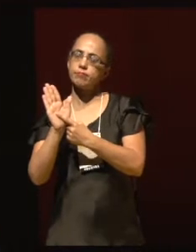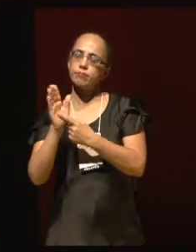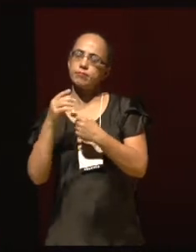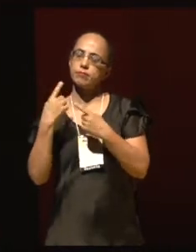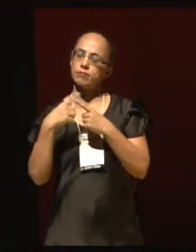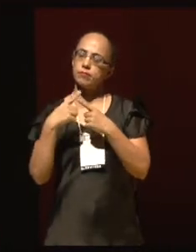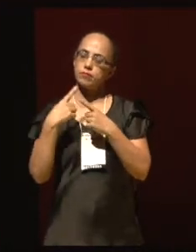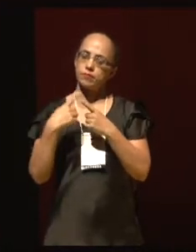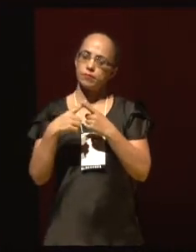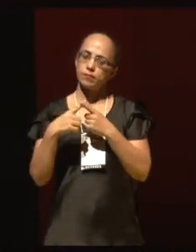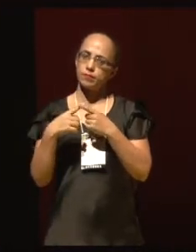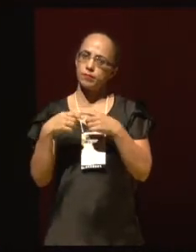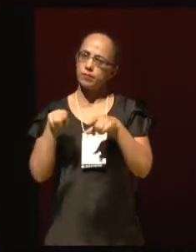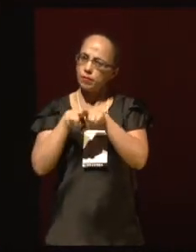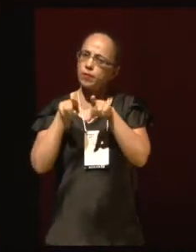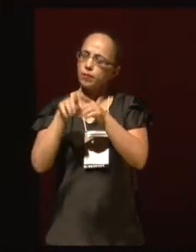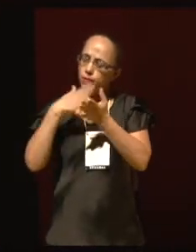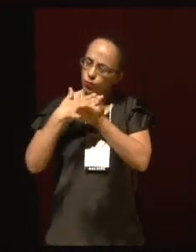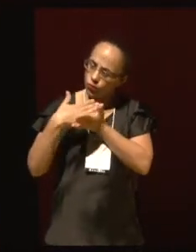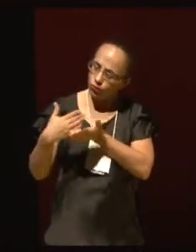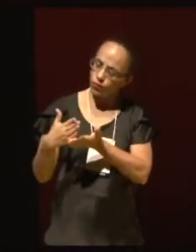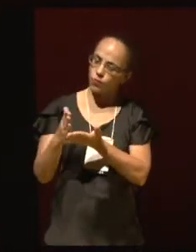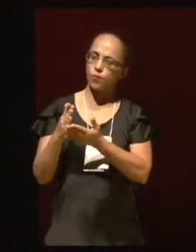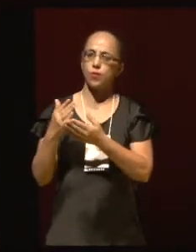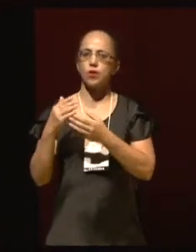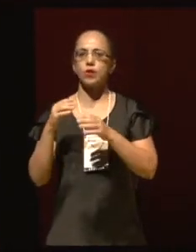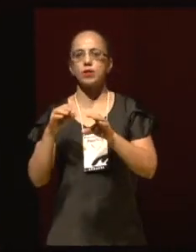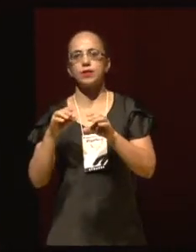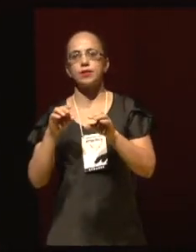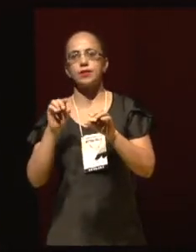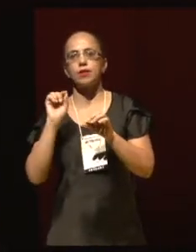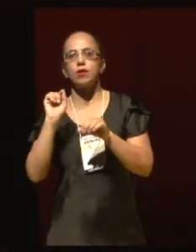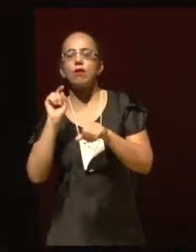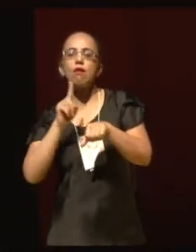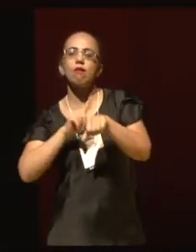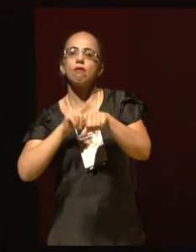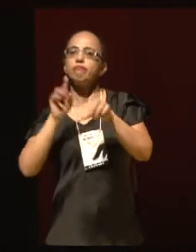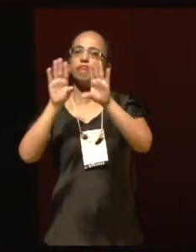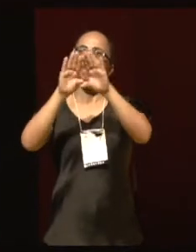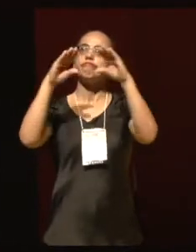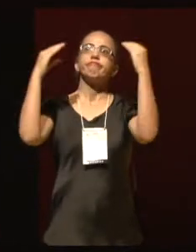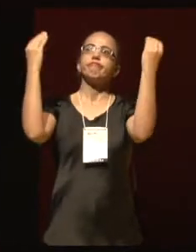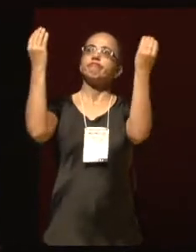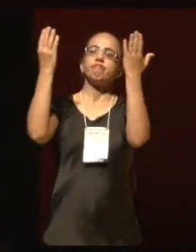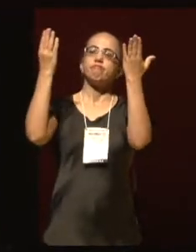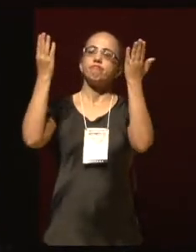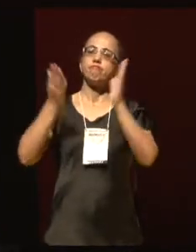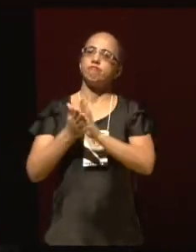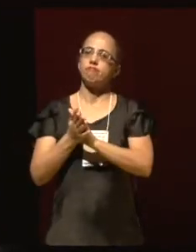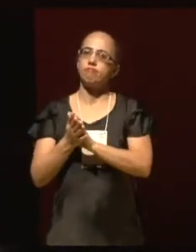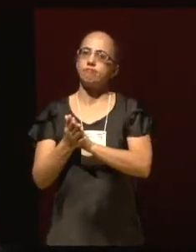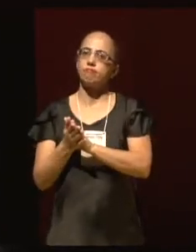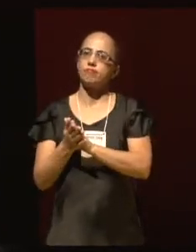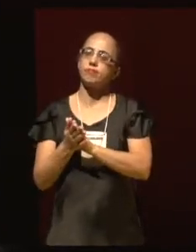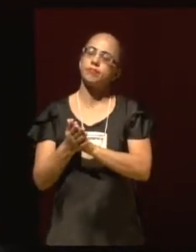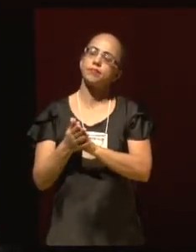Porque também começava a era industrial. E como a era industrial é